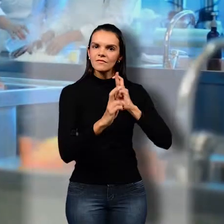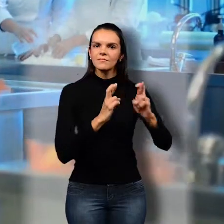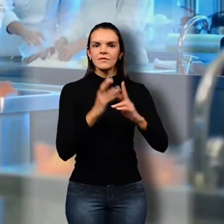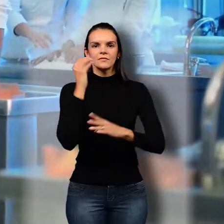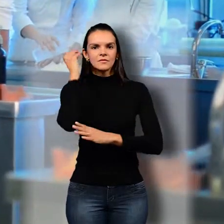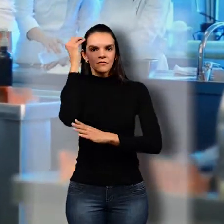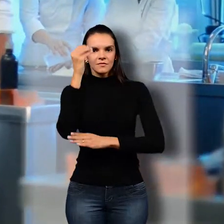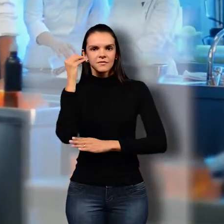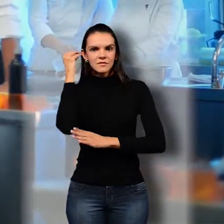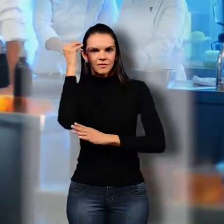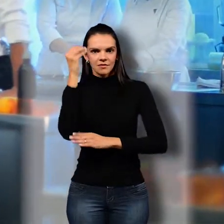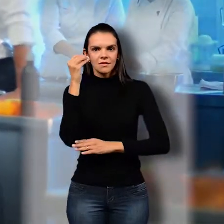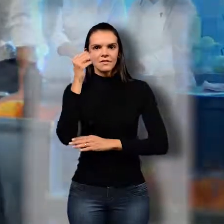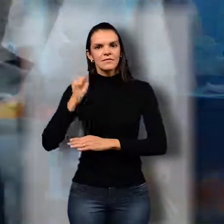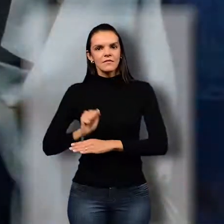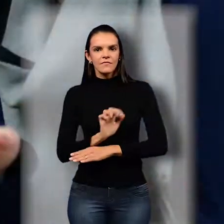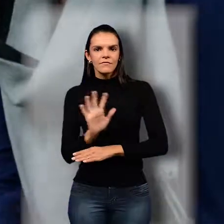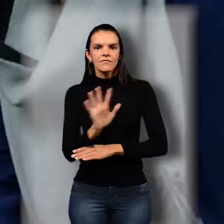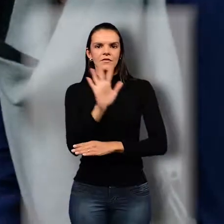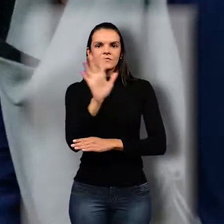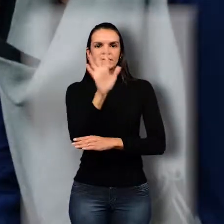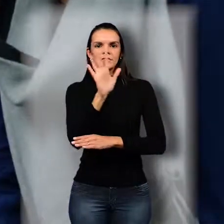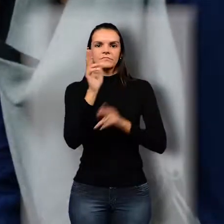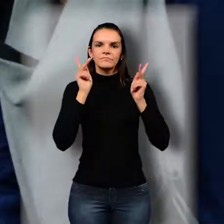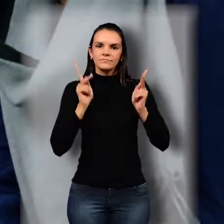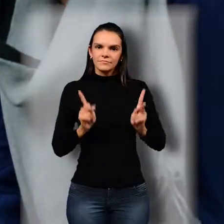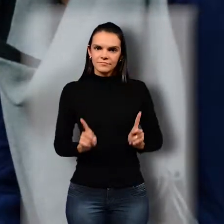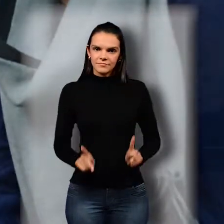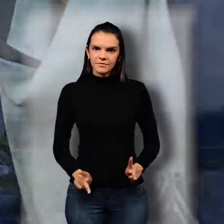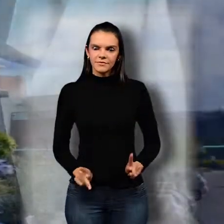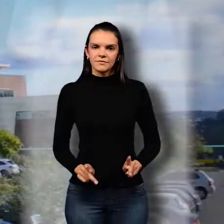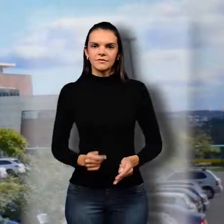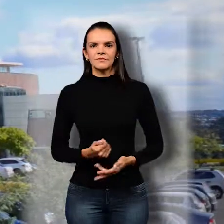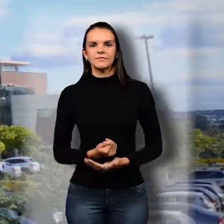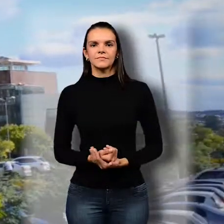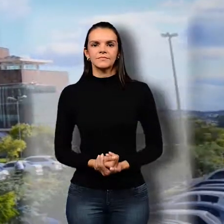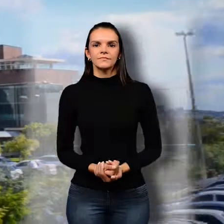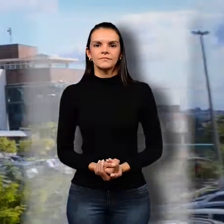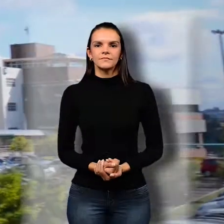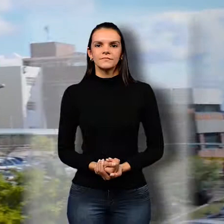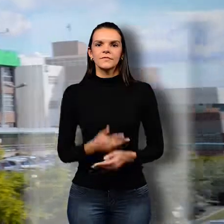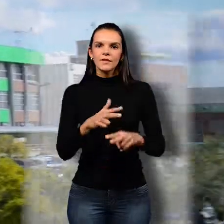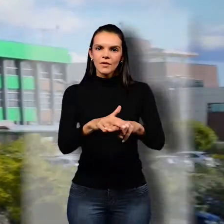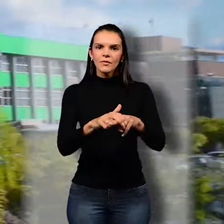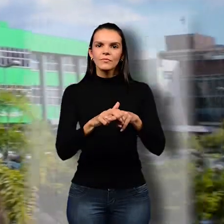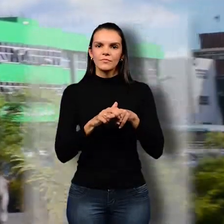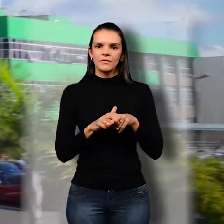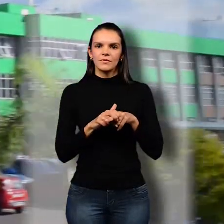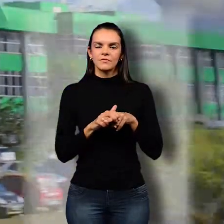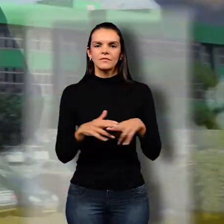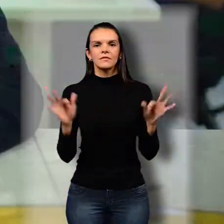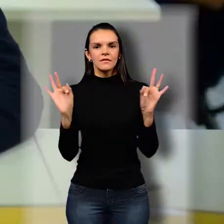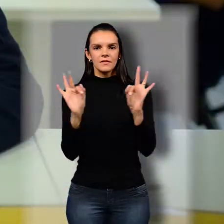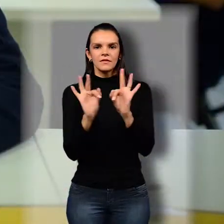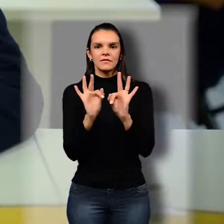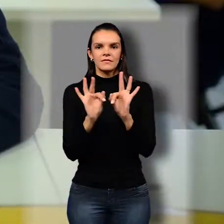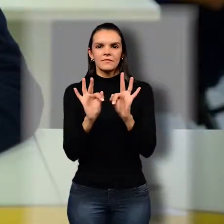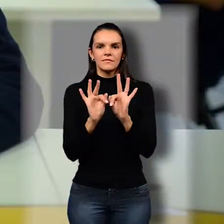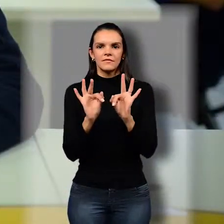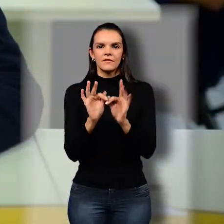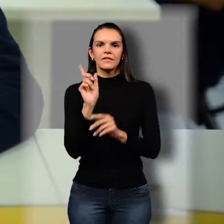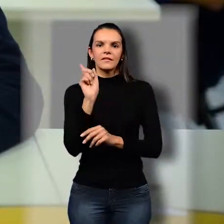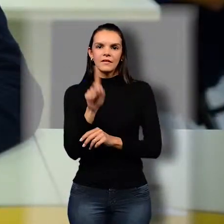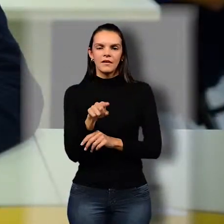experiências, com valorização das pessoas. Isto é o que faz da FEVALE